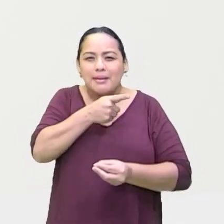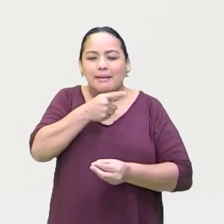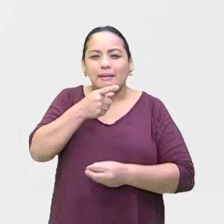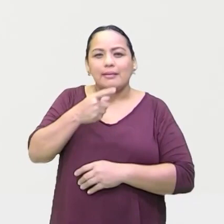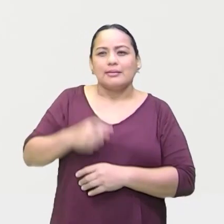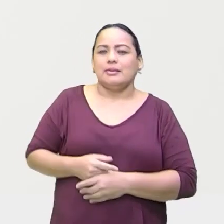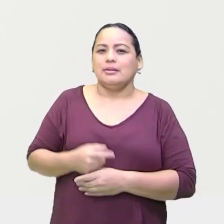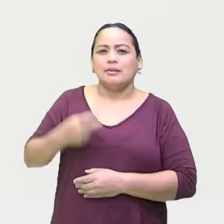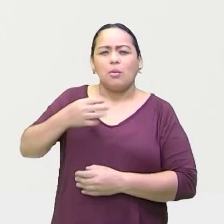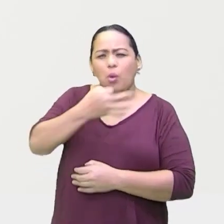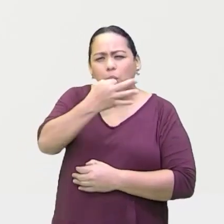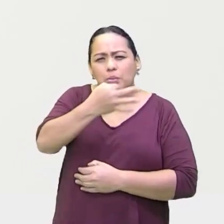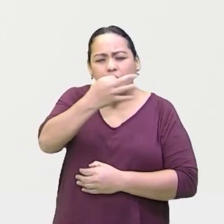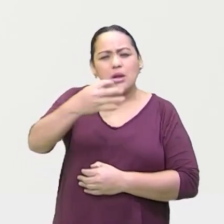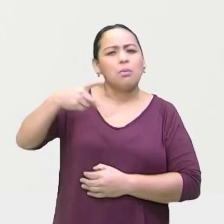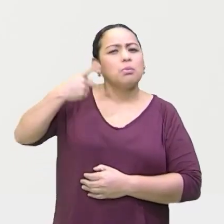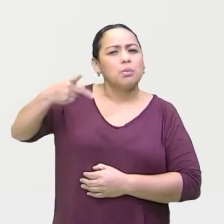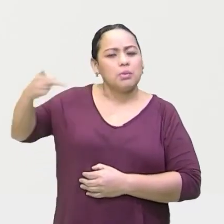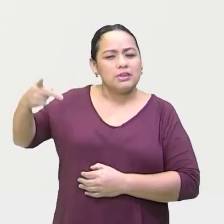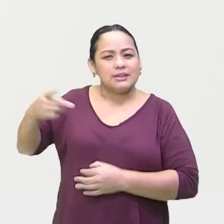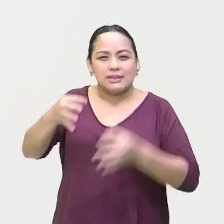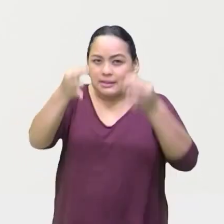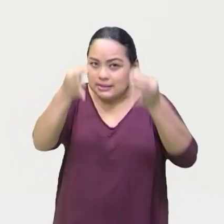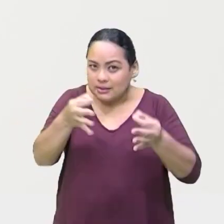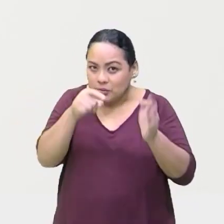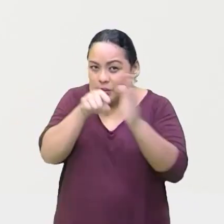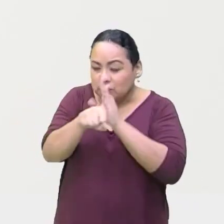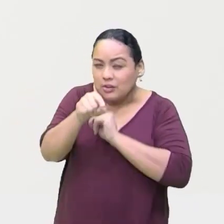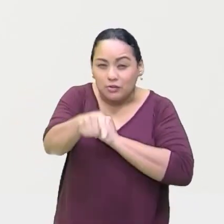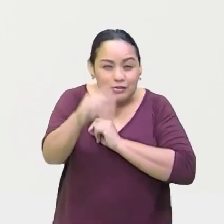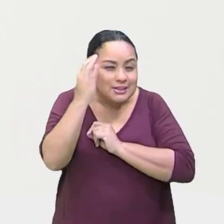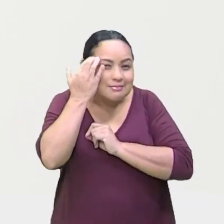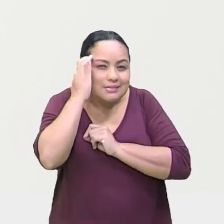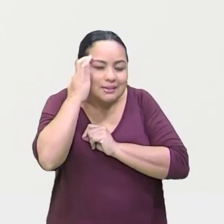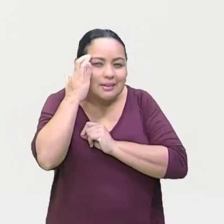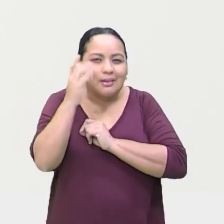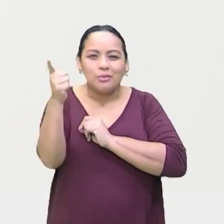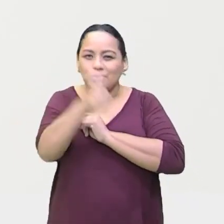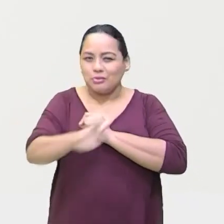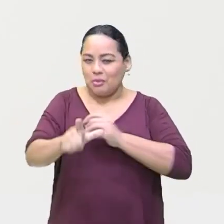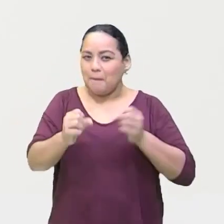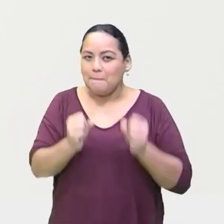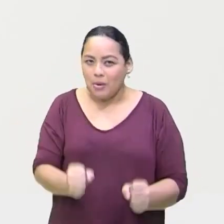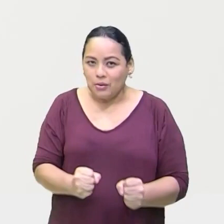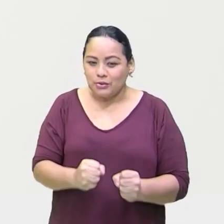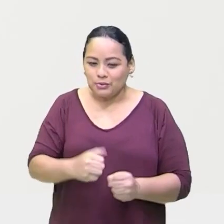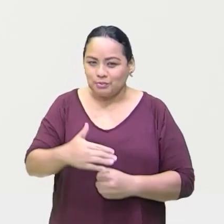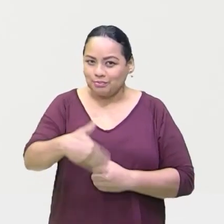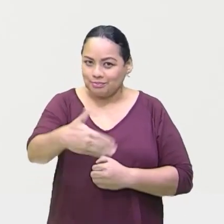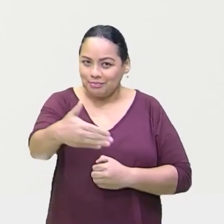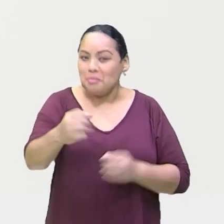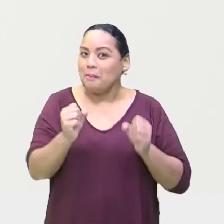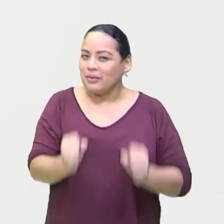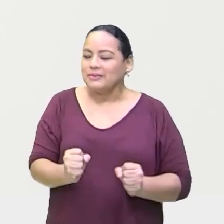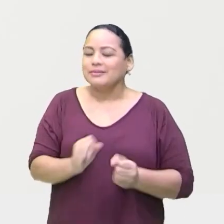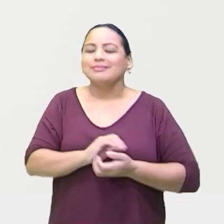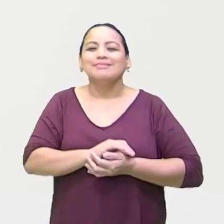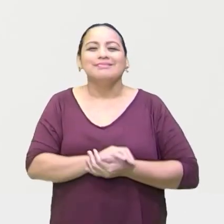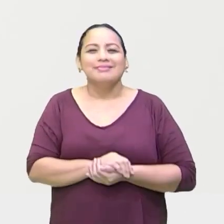política, entendeu? Tá certo? Vocês entenderam? Posso continuar? Posso avançar? Vamos